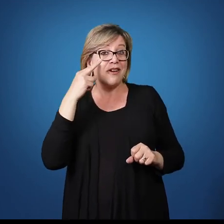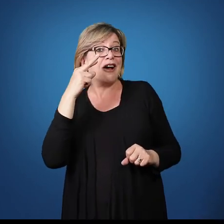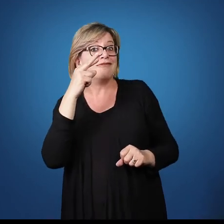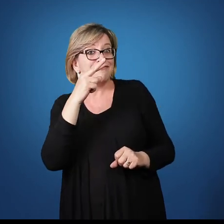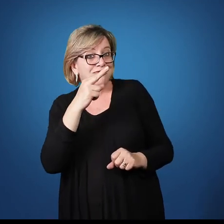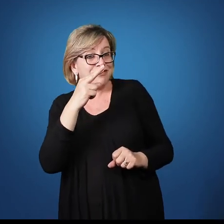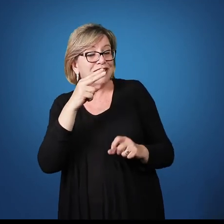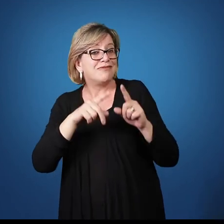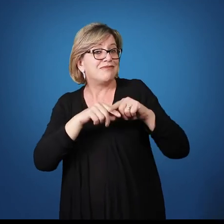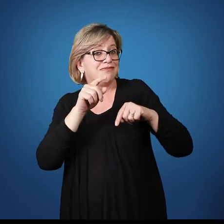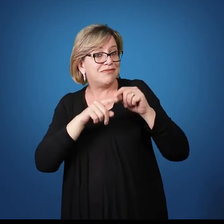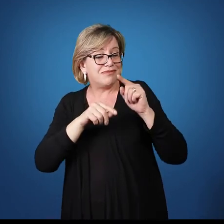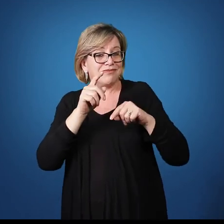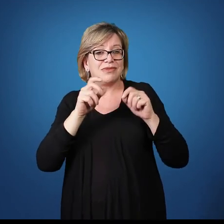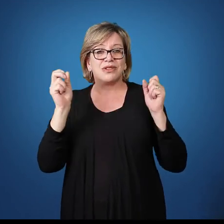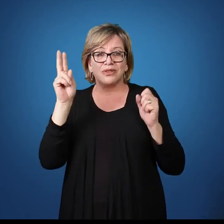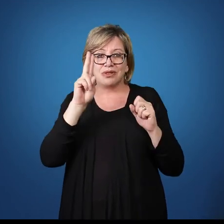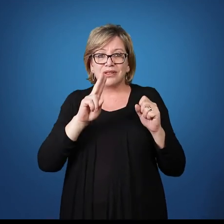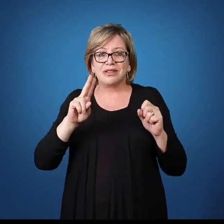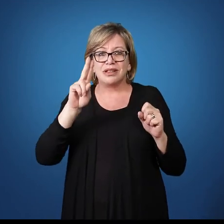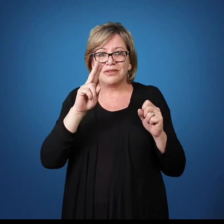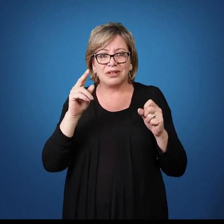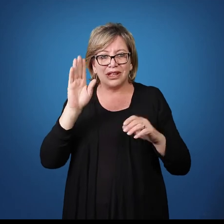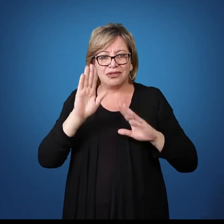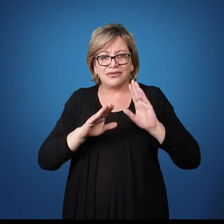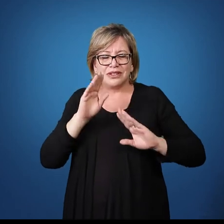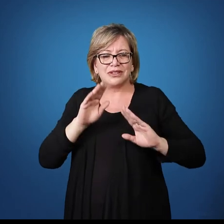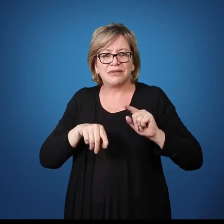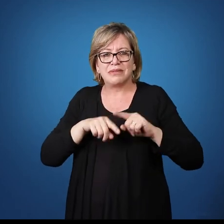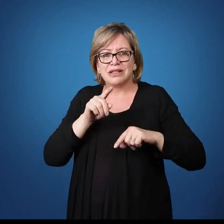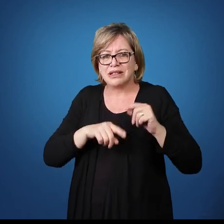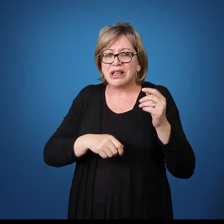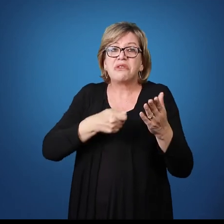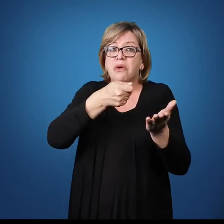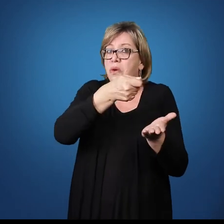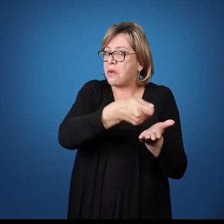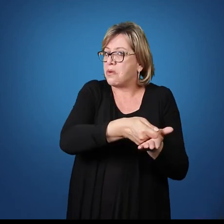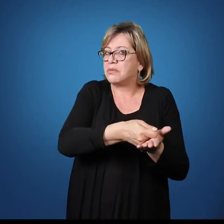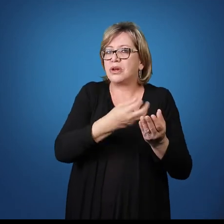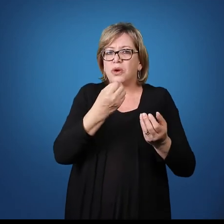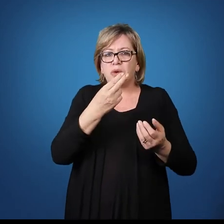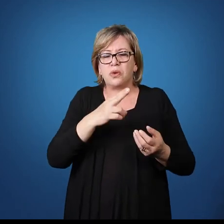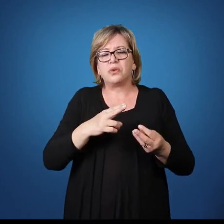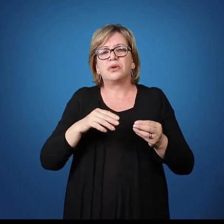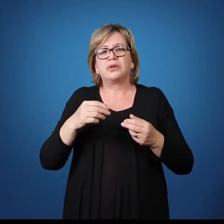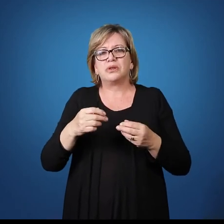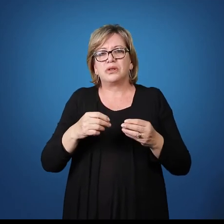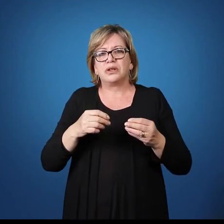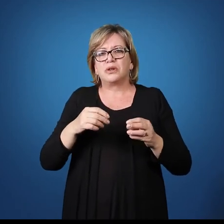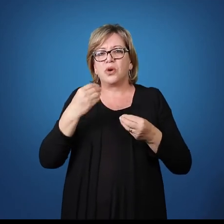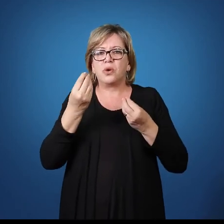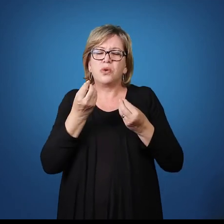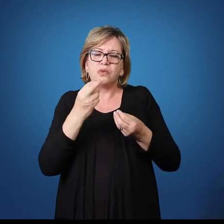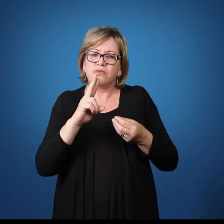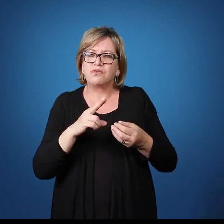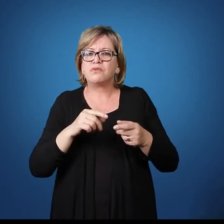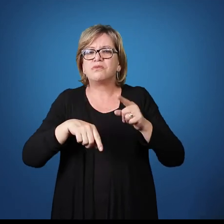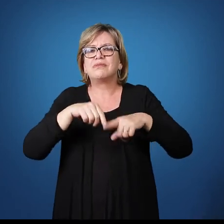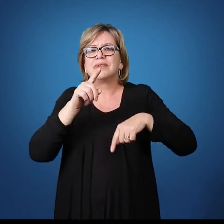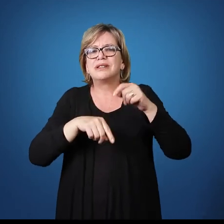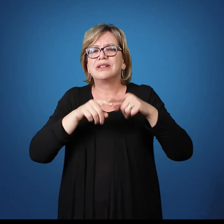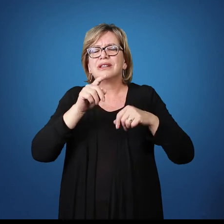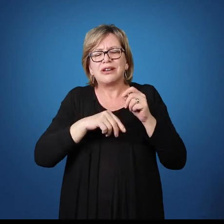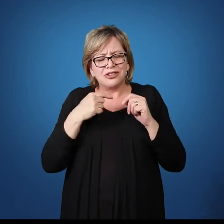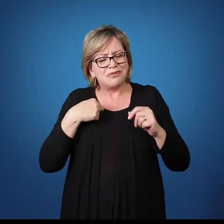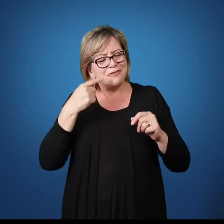utilizar. Eles são feitos muitas vezes com materiais comprados, fornecidos então pela CEF, ou coisas também que a gente